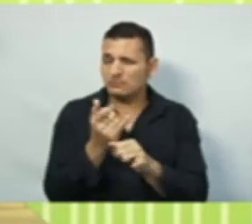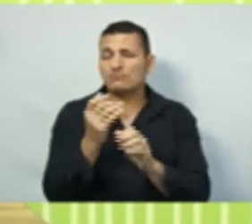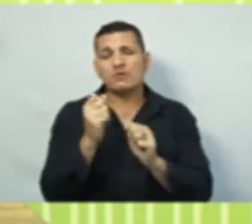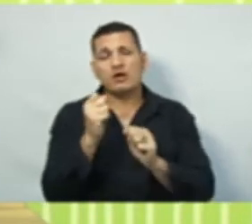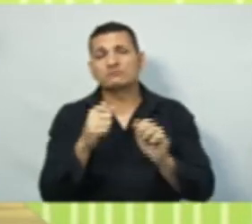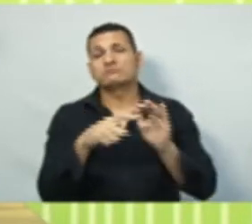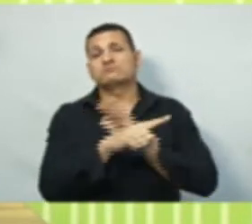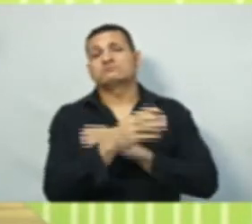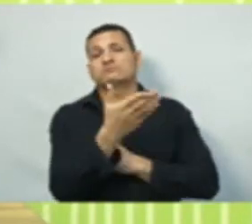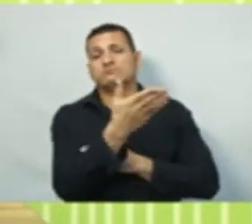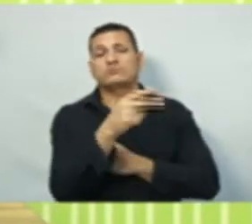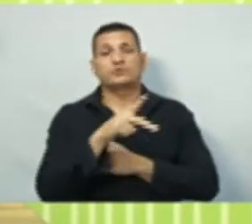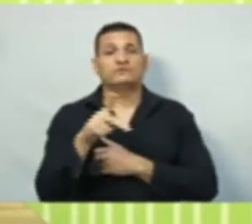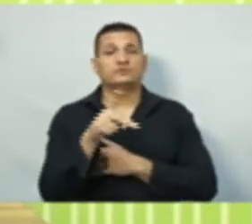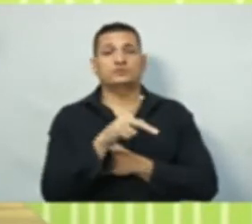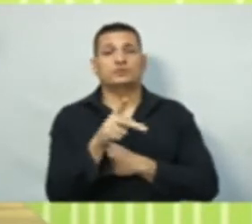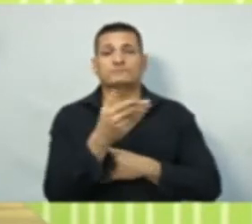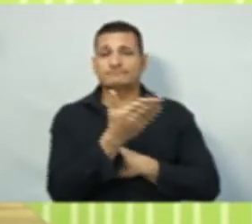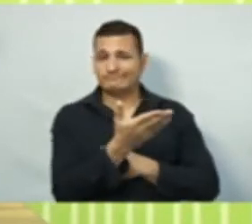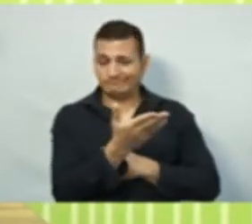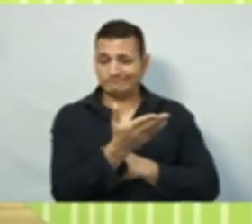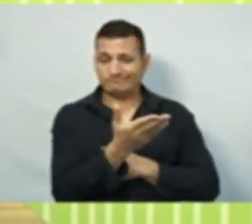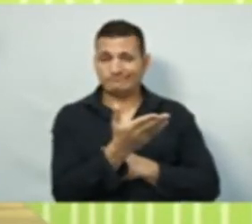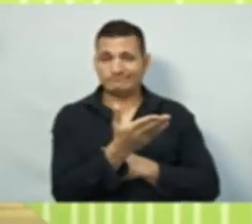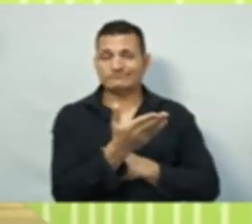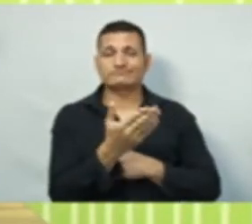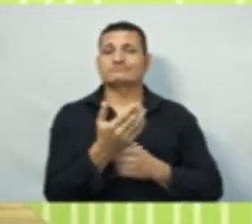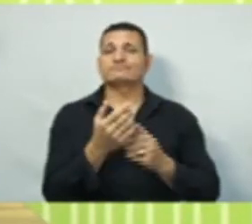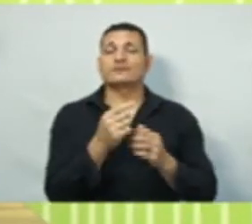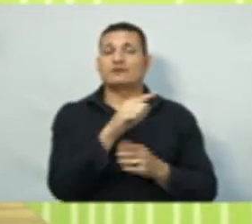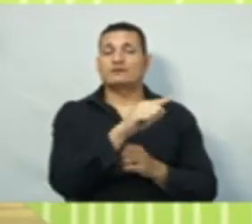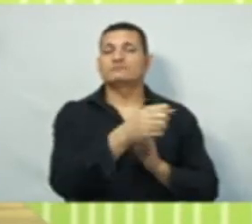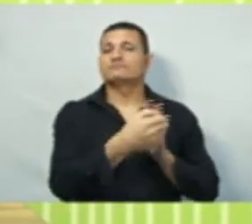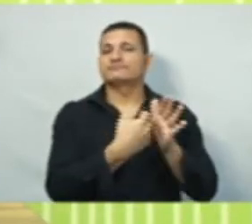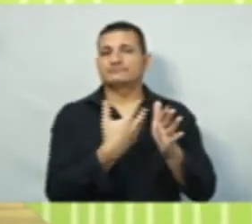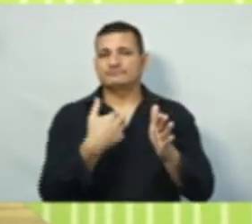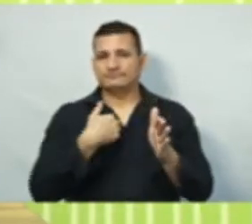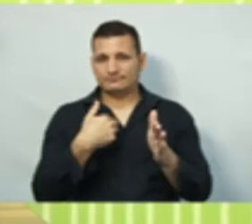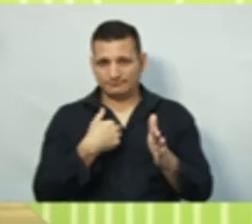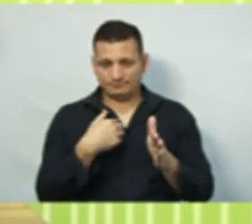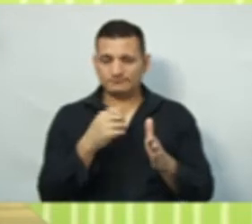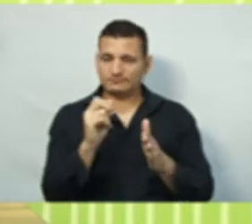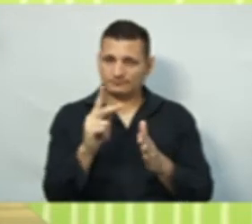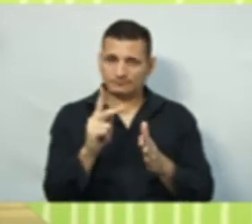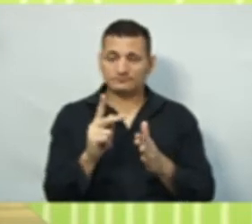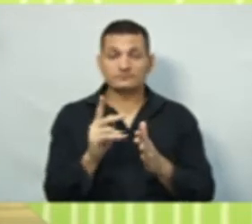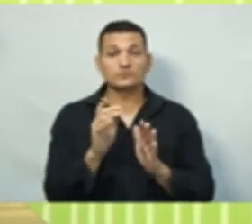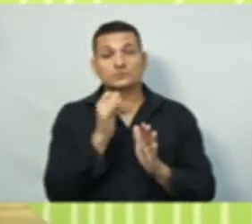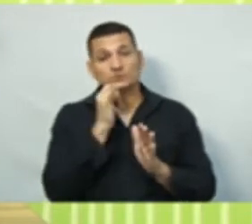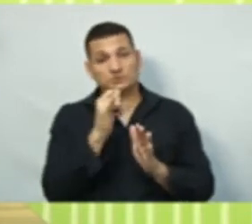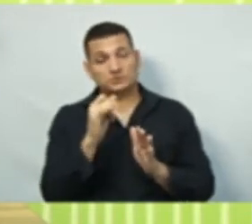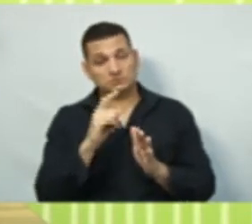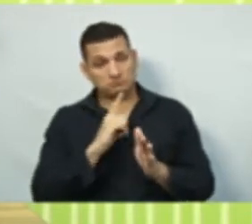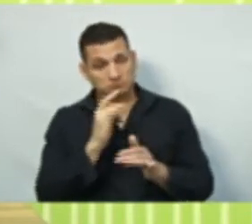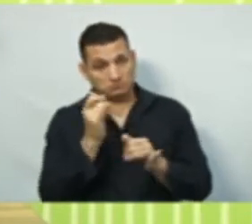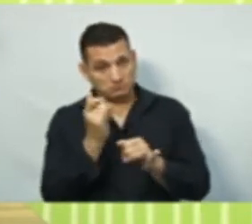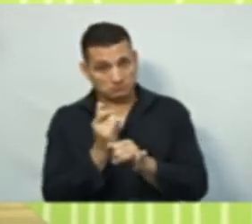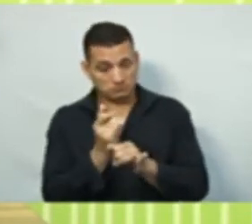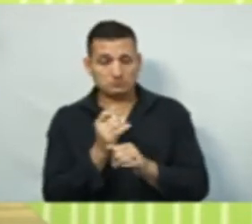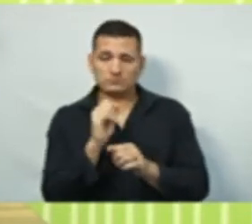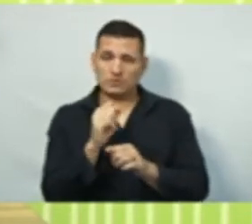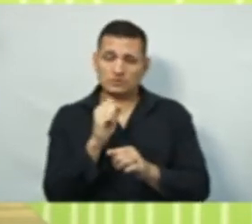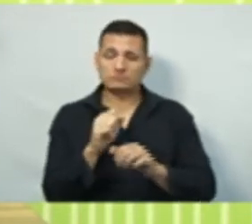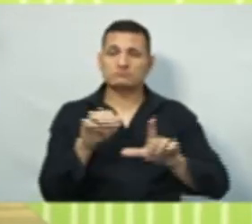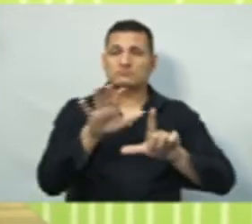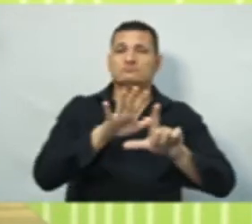professor presencial, diga qual é a sua dúvida, ele encaminha para a gente. Para aquele que tem acesso à internet, vai lá no